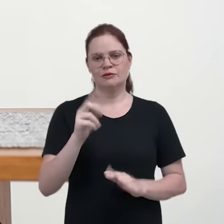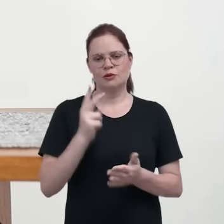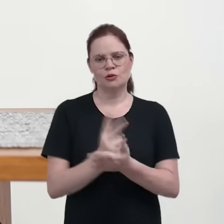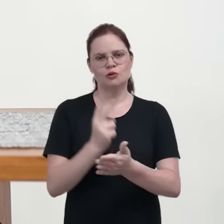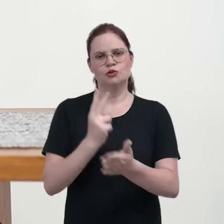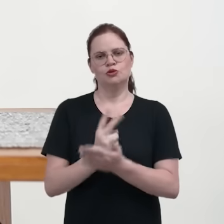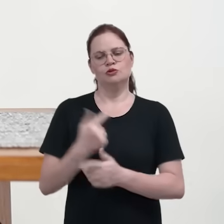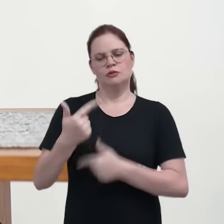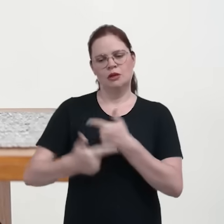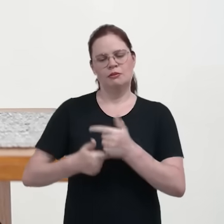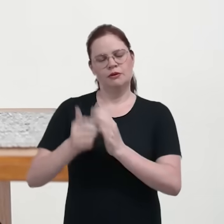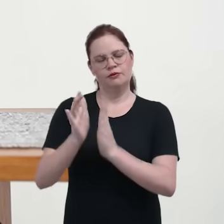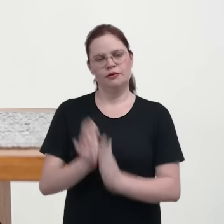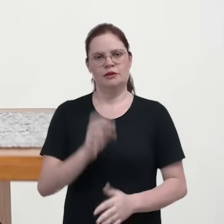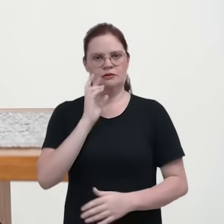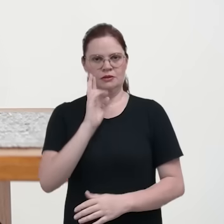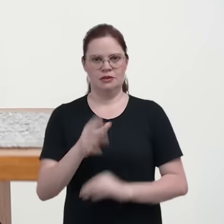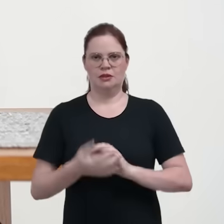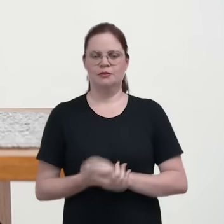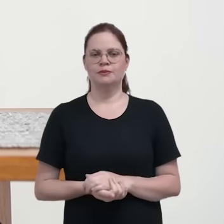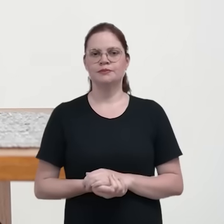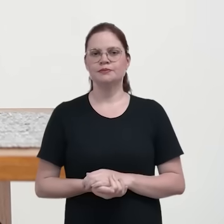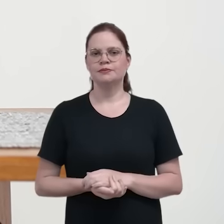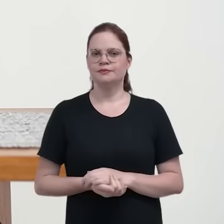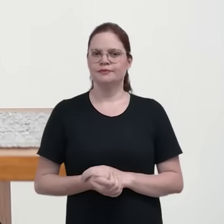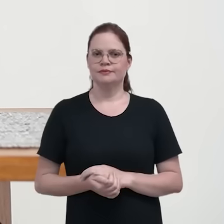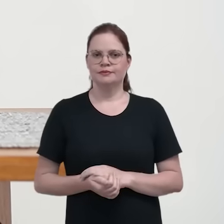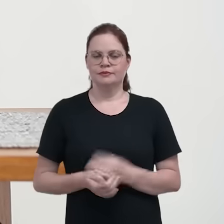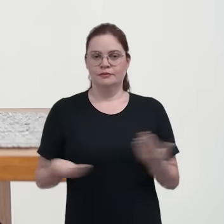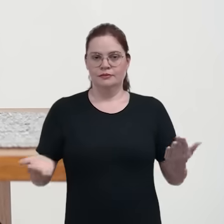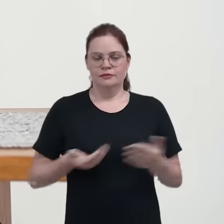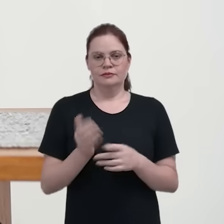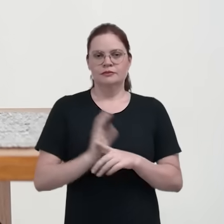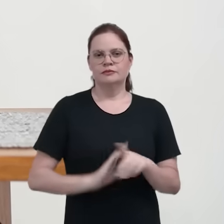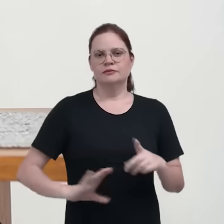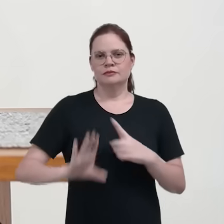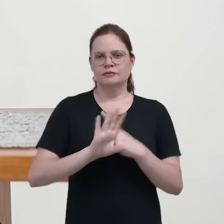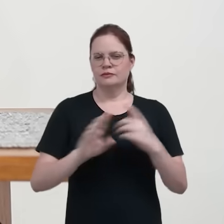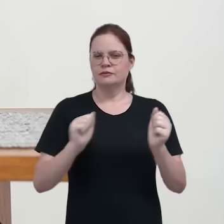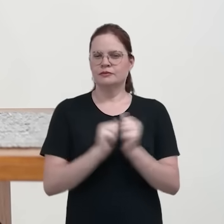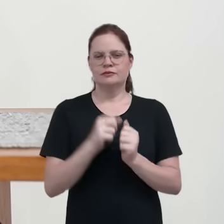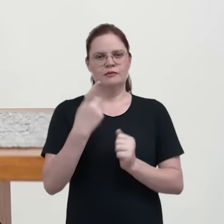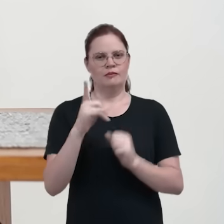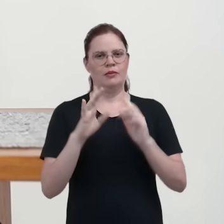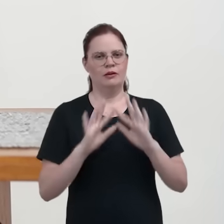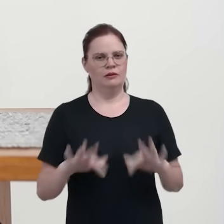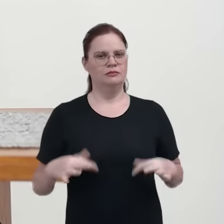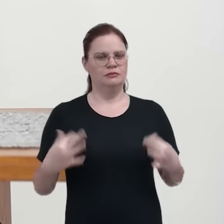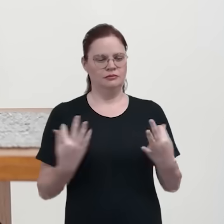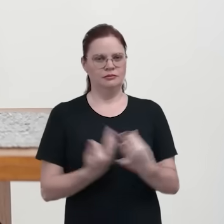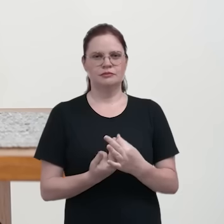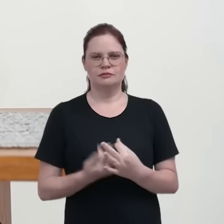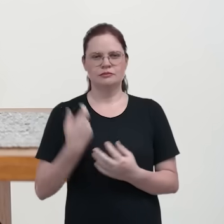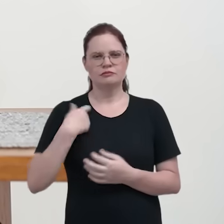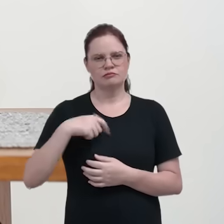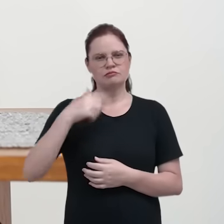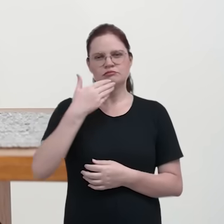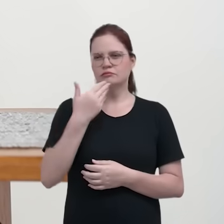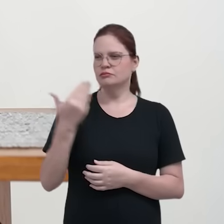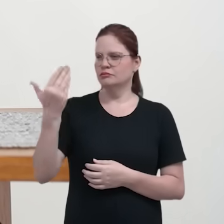Santo esteja viva no seu coração. Então, neste culto, junto com a sua